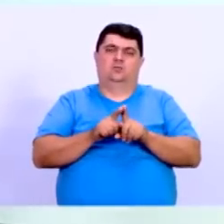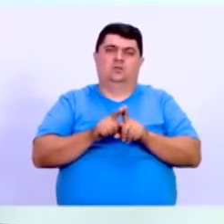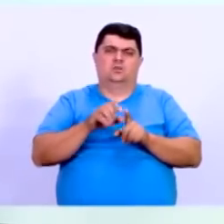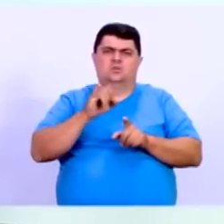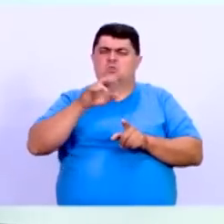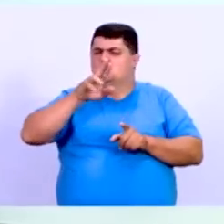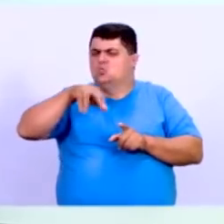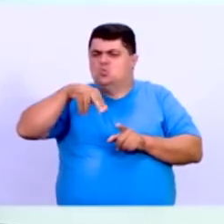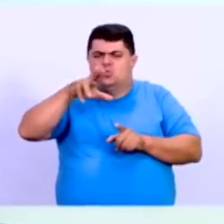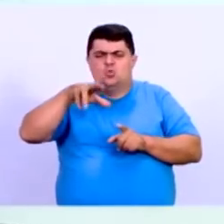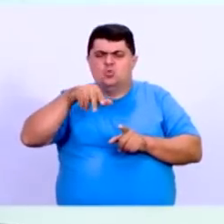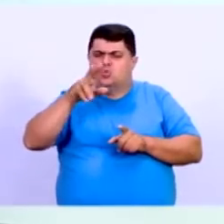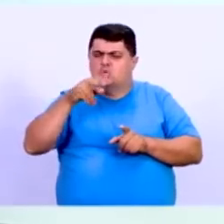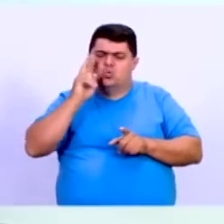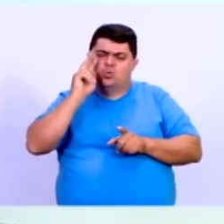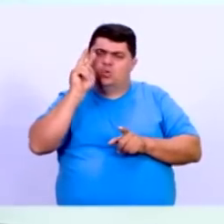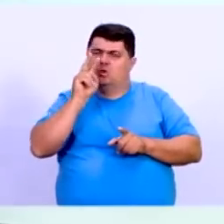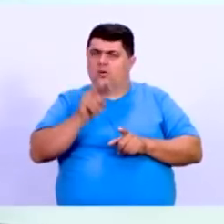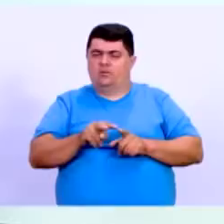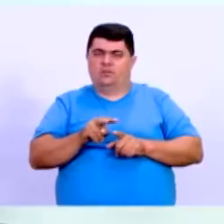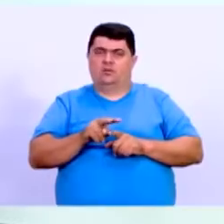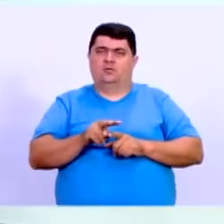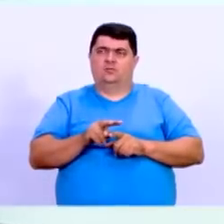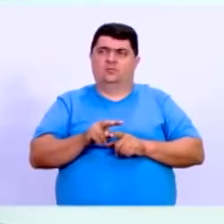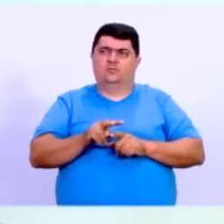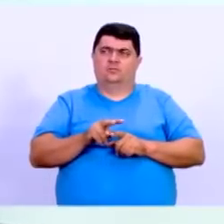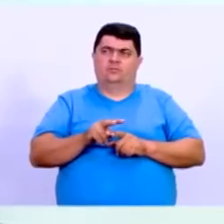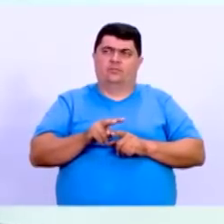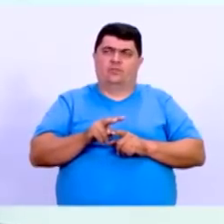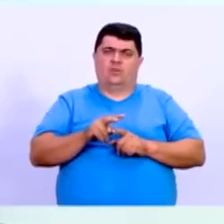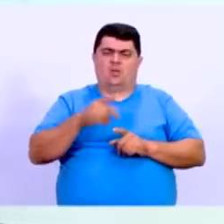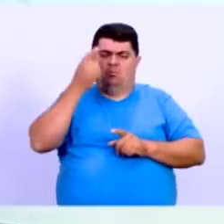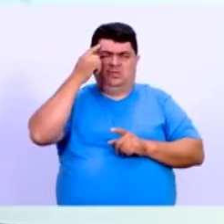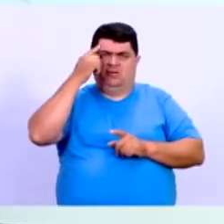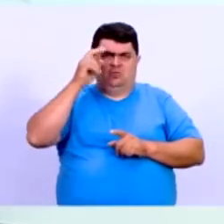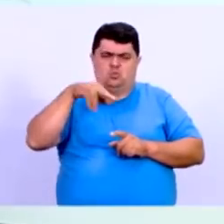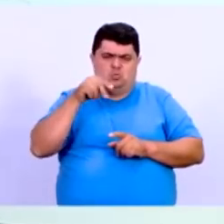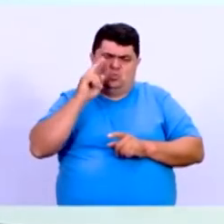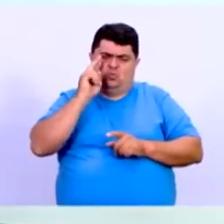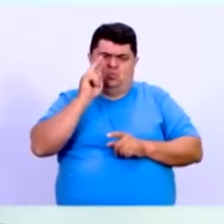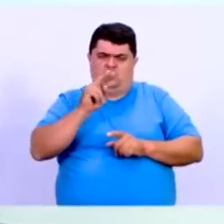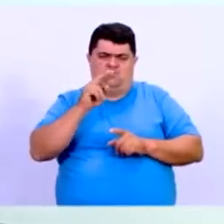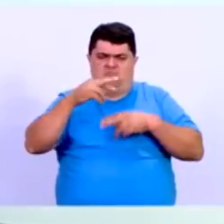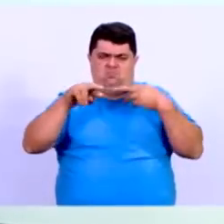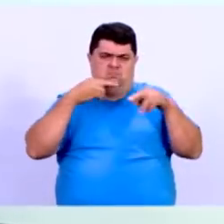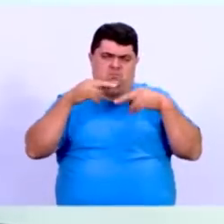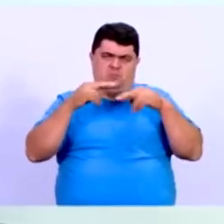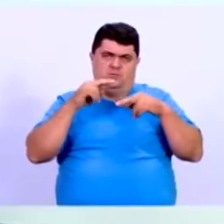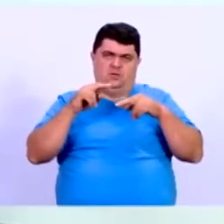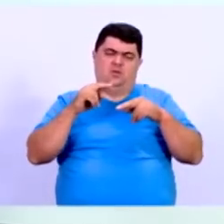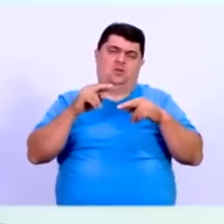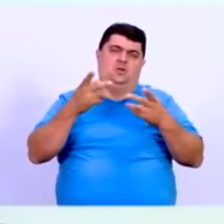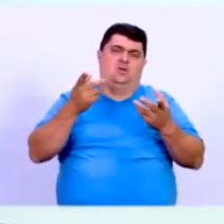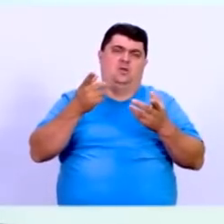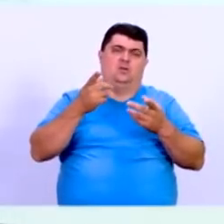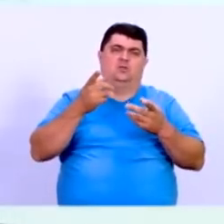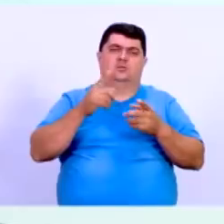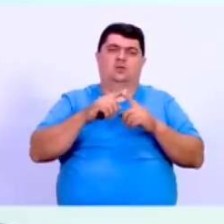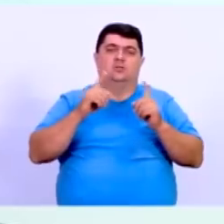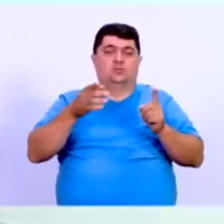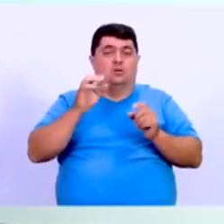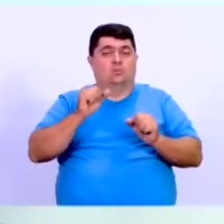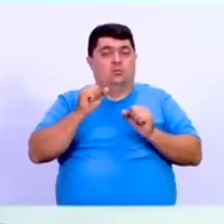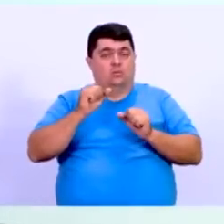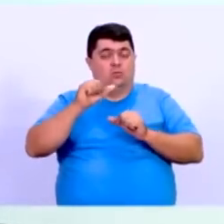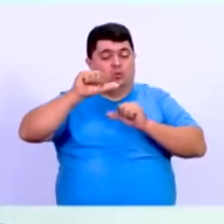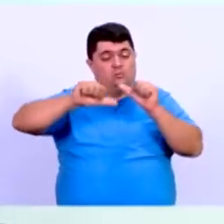nunca conseguiu, né, ter essa... Achava, na verdade, que não tinha acesso a uma rede de computadores, né? Você já pode estar